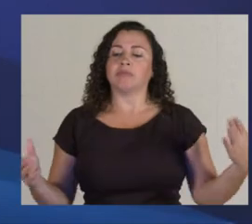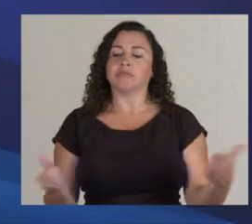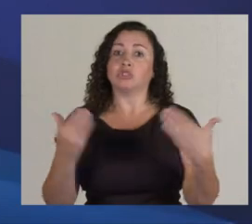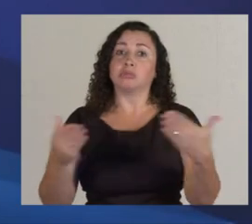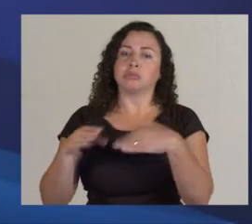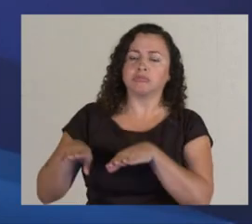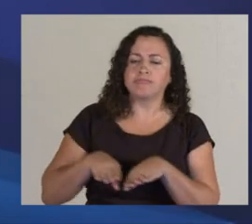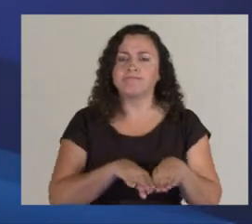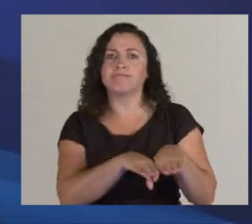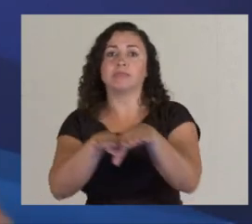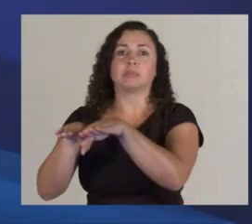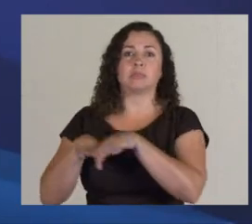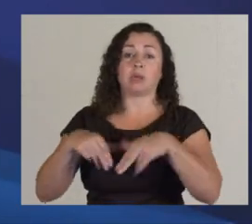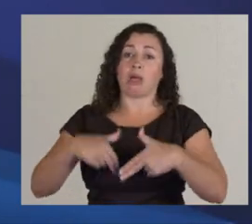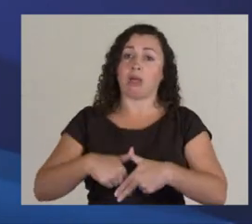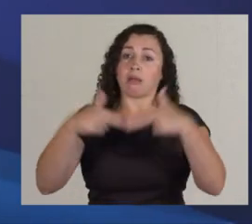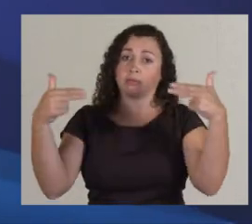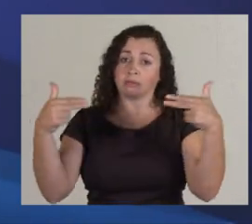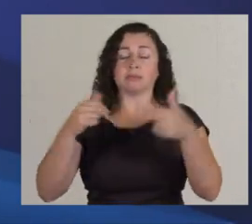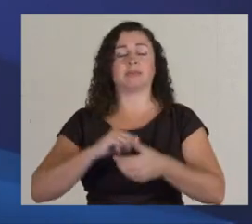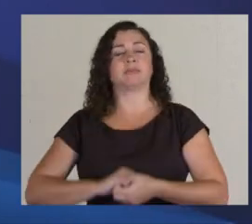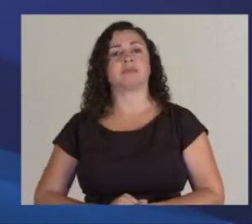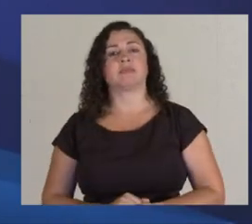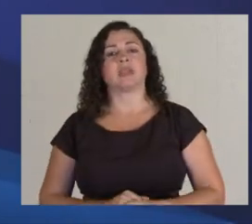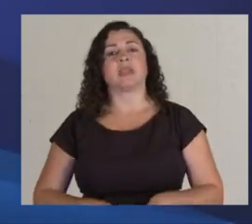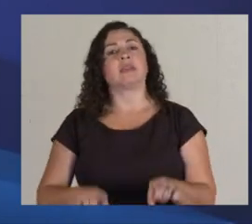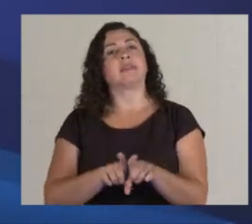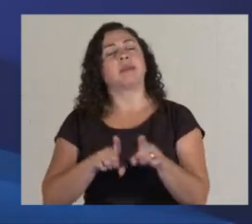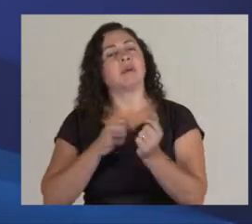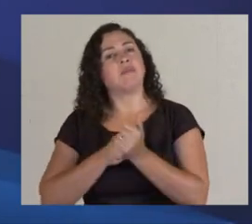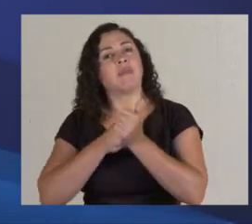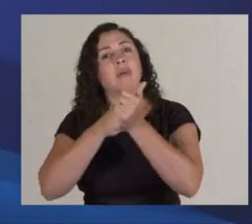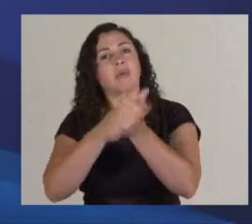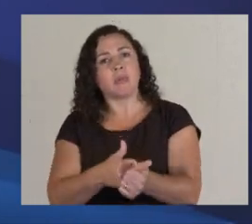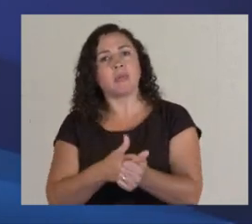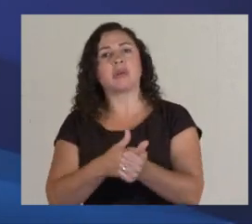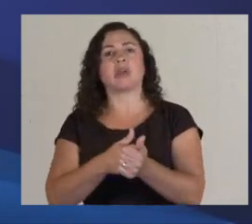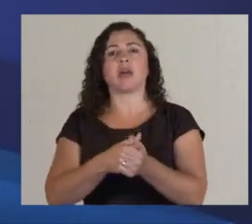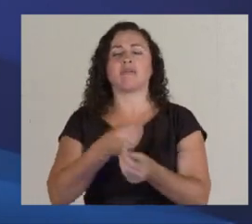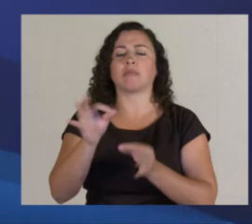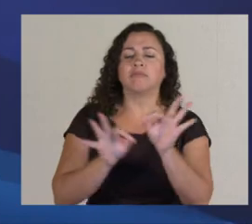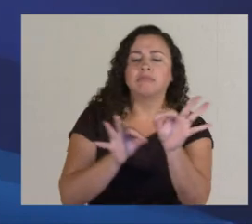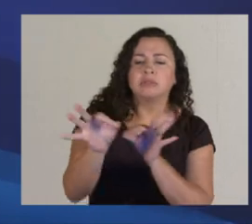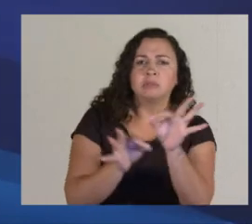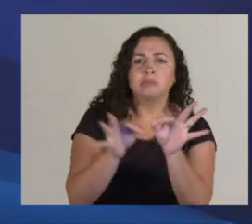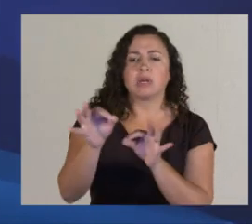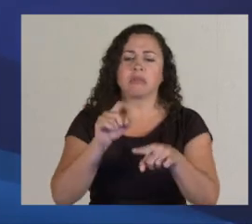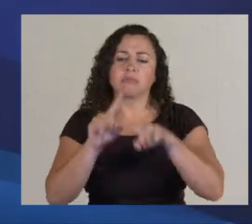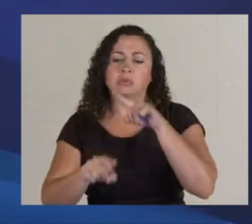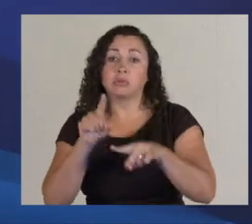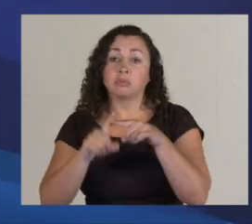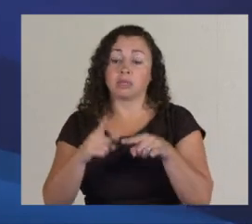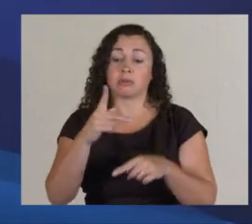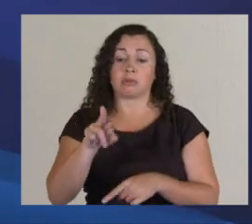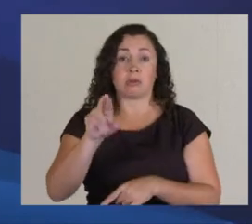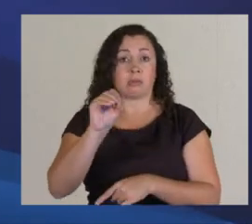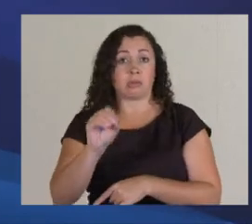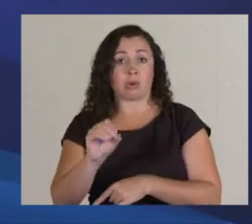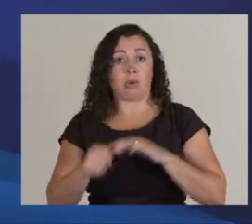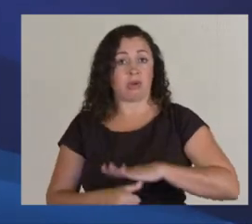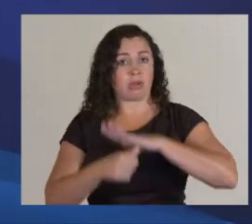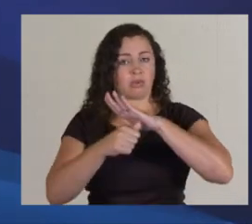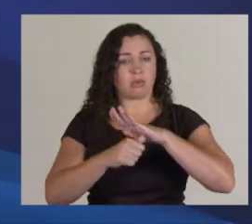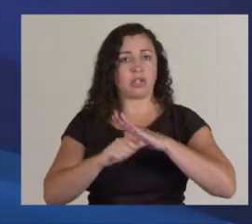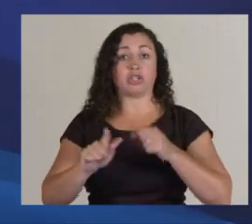equidade racial e social dentro da universidade, e que ela vai acompanhar e que ela vai instrumentalizar a pró-reitoria de